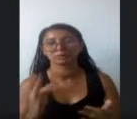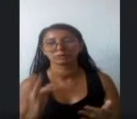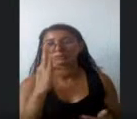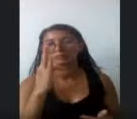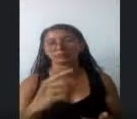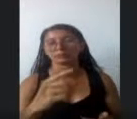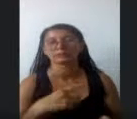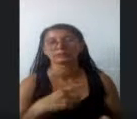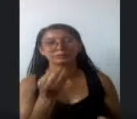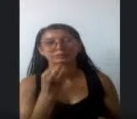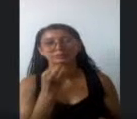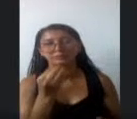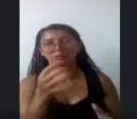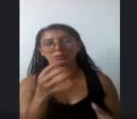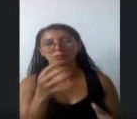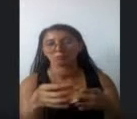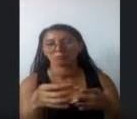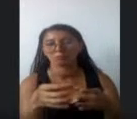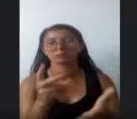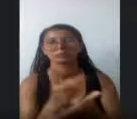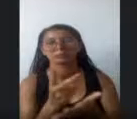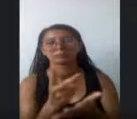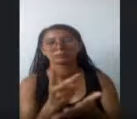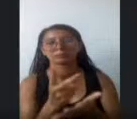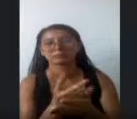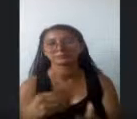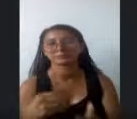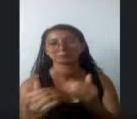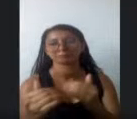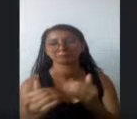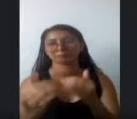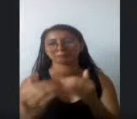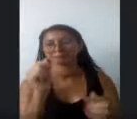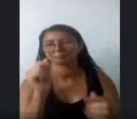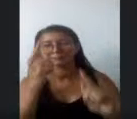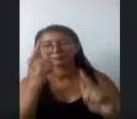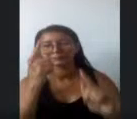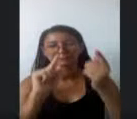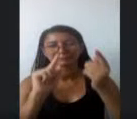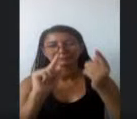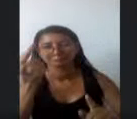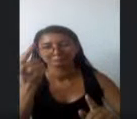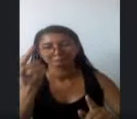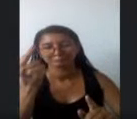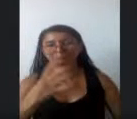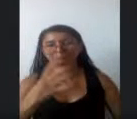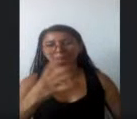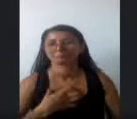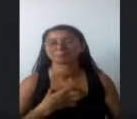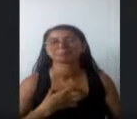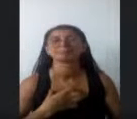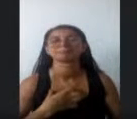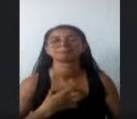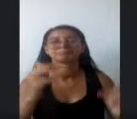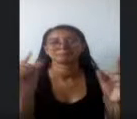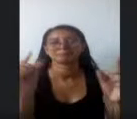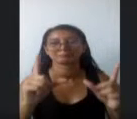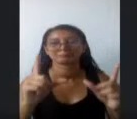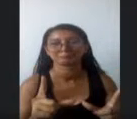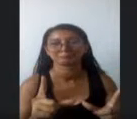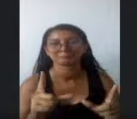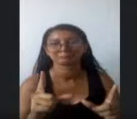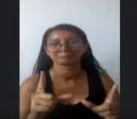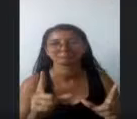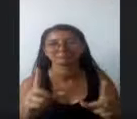mesmo grupo, né, e amadurecendo muitas das ideias aqui. Então, muito feliz por rever a Ana Cristina, não sei se ela lembra, mas foi